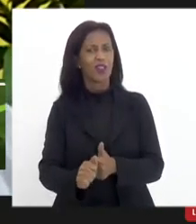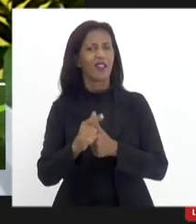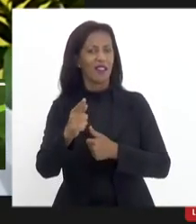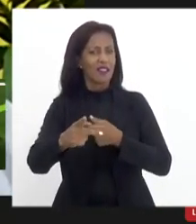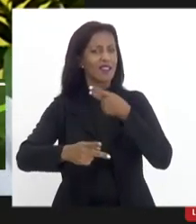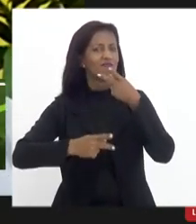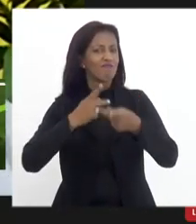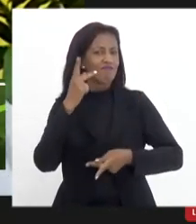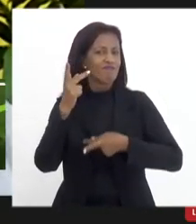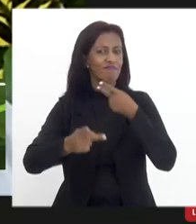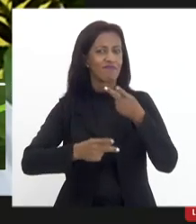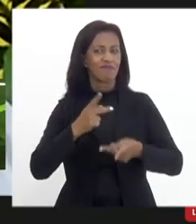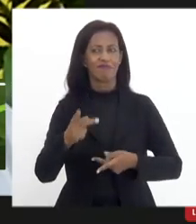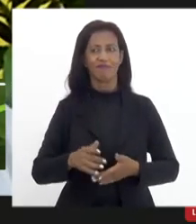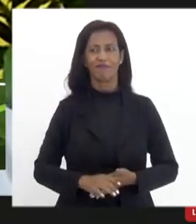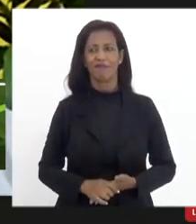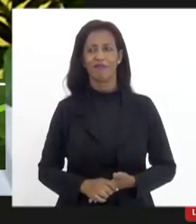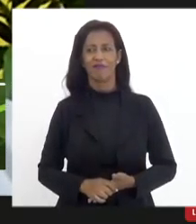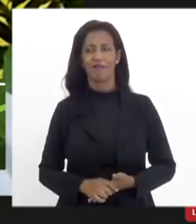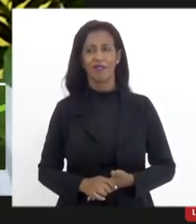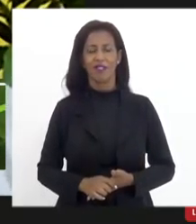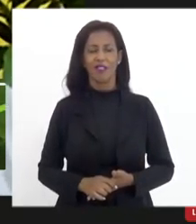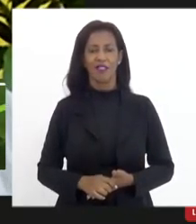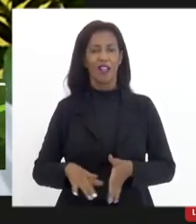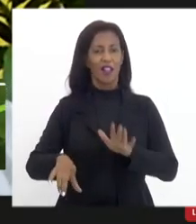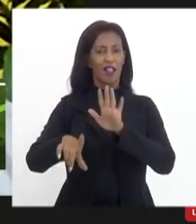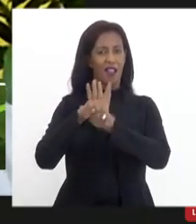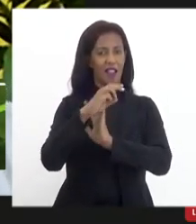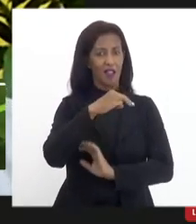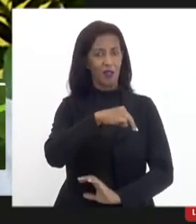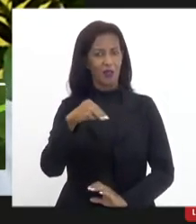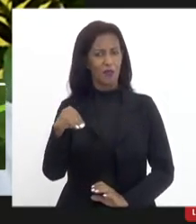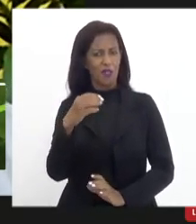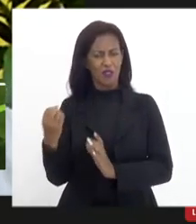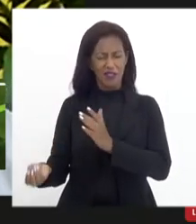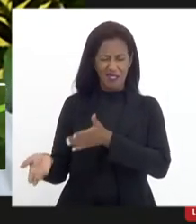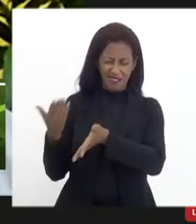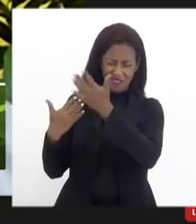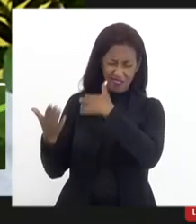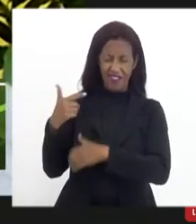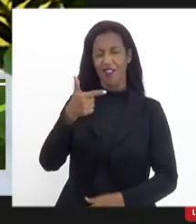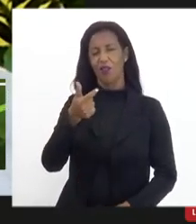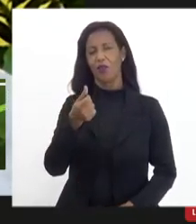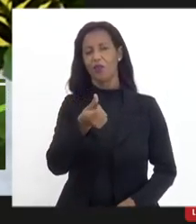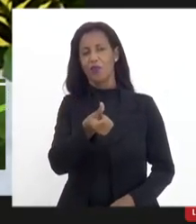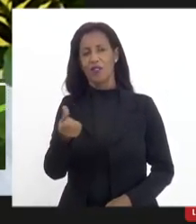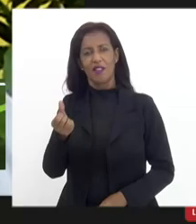questão da Lei dos Mestres desde a sua execução lá em